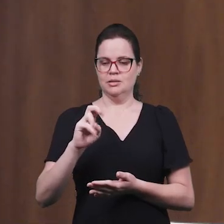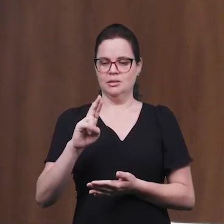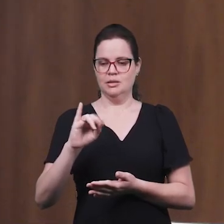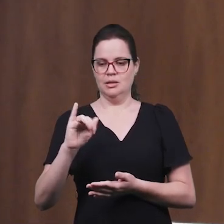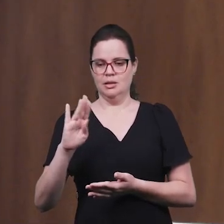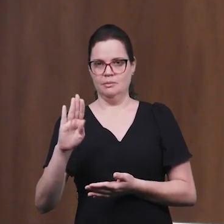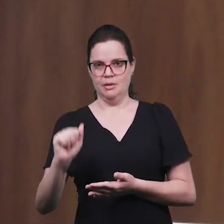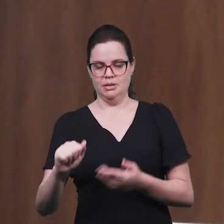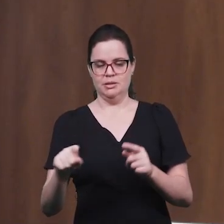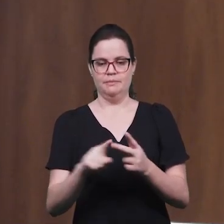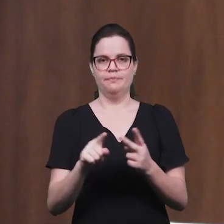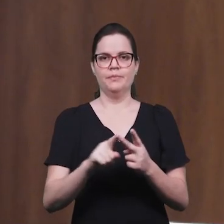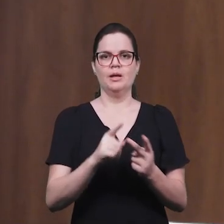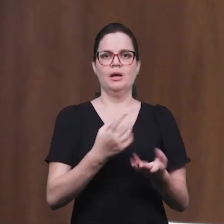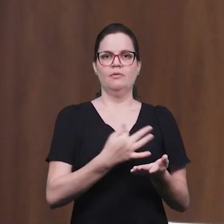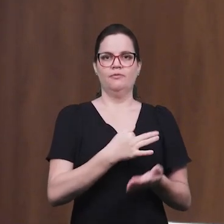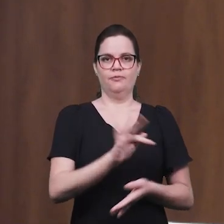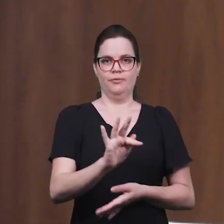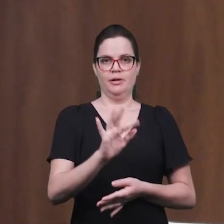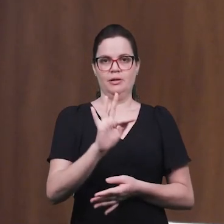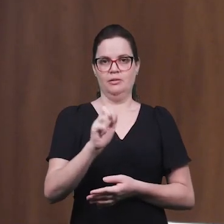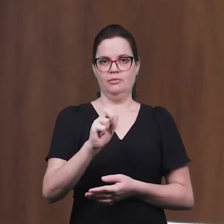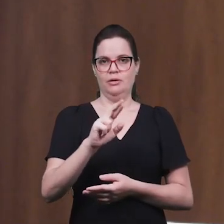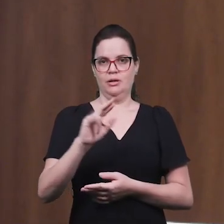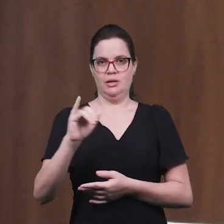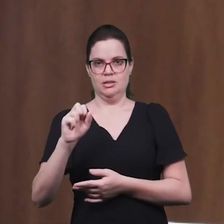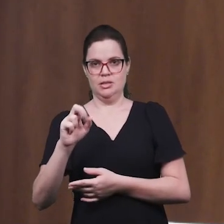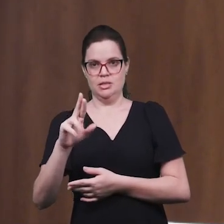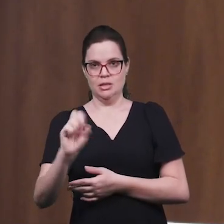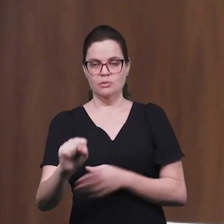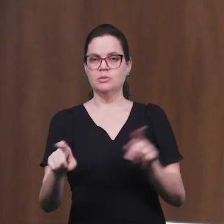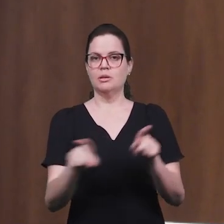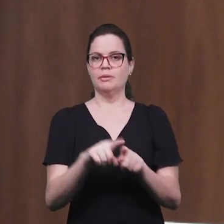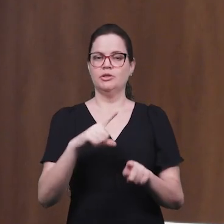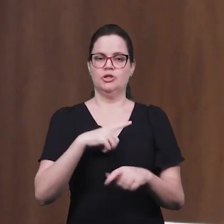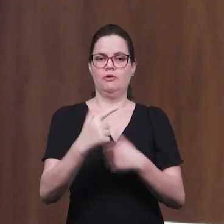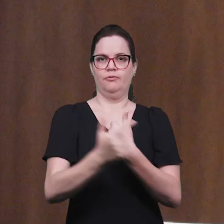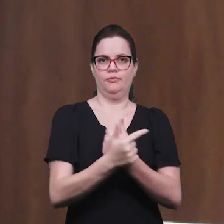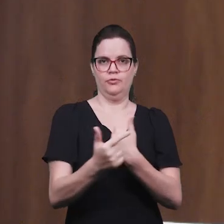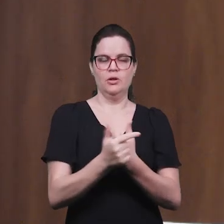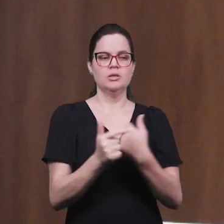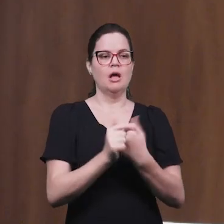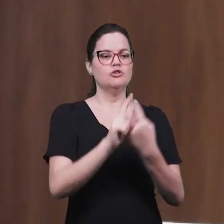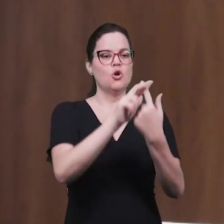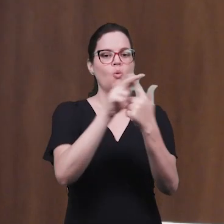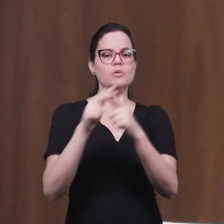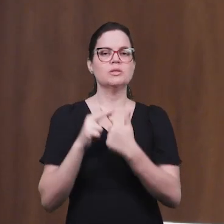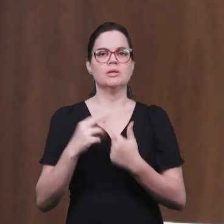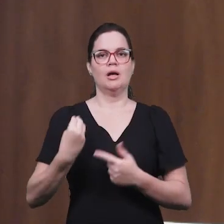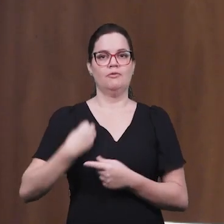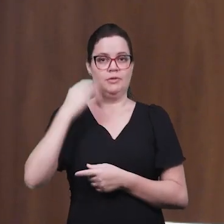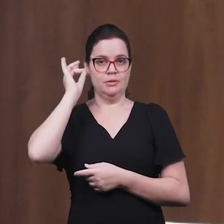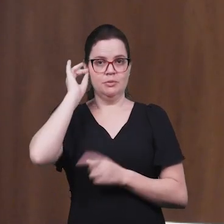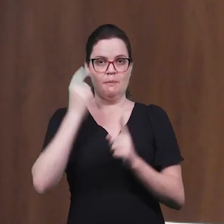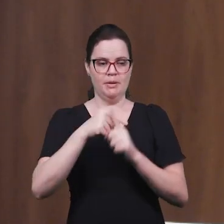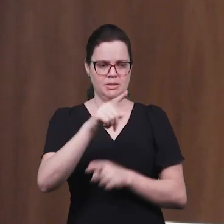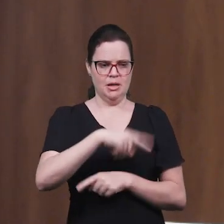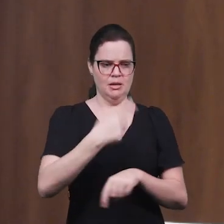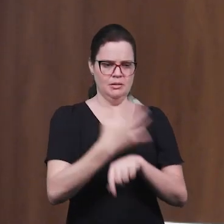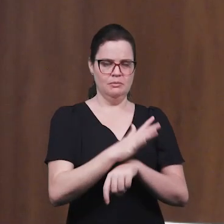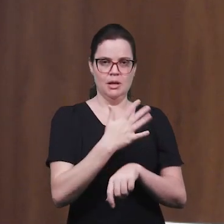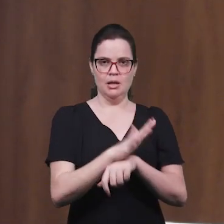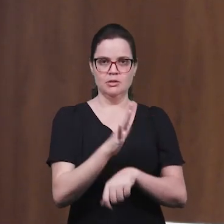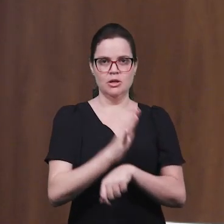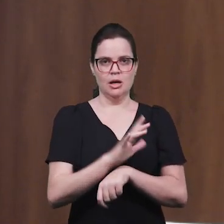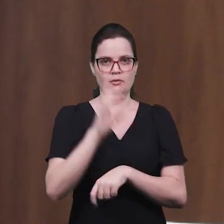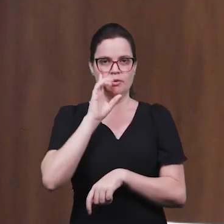representantes de Moisés, eles tinham essa função, isso era a função deles. Mas o que eles praticavam não levava a